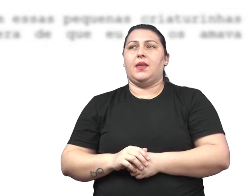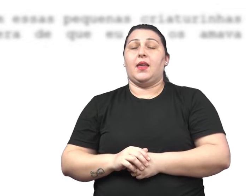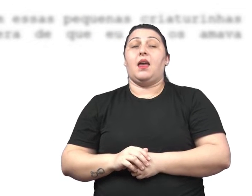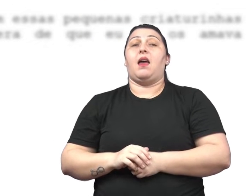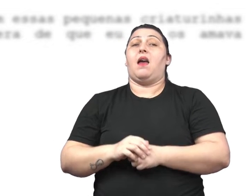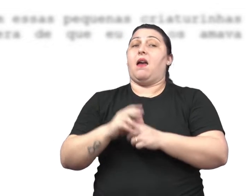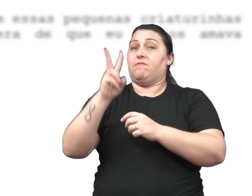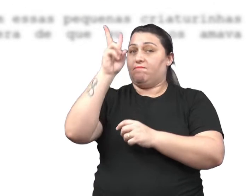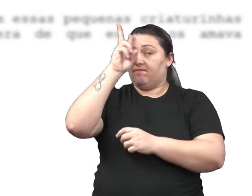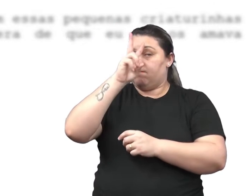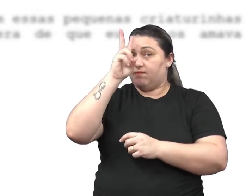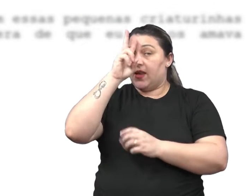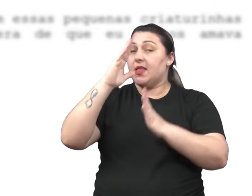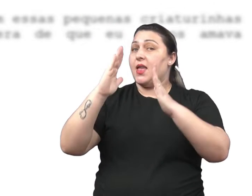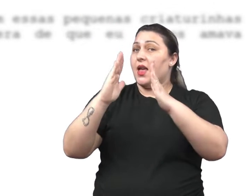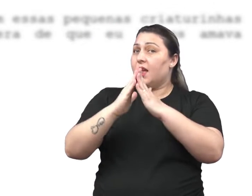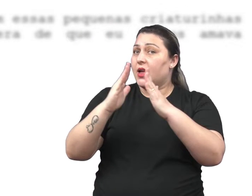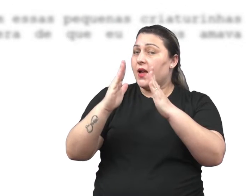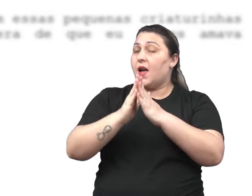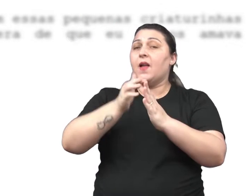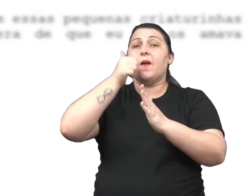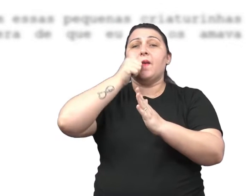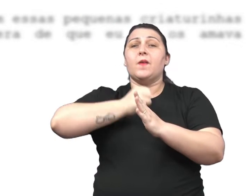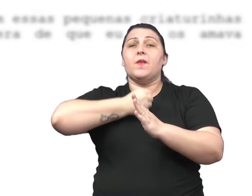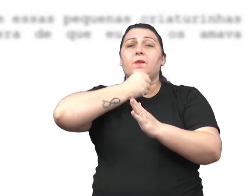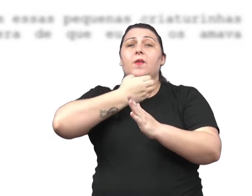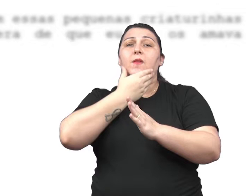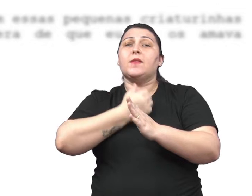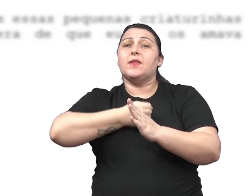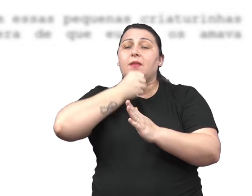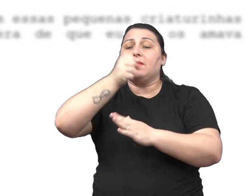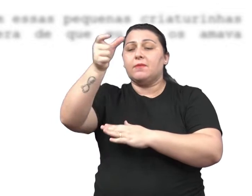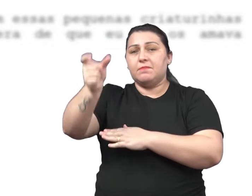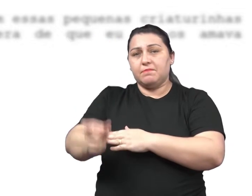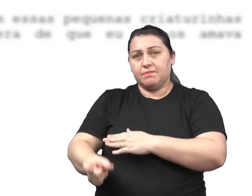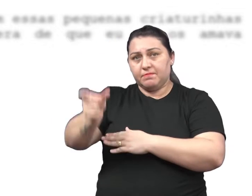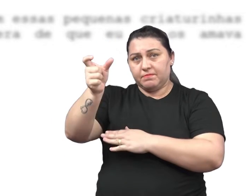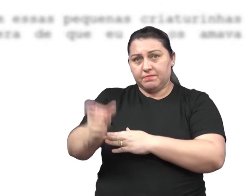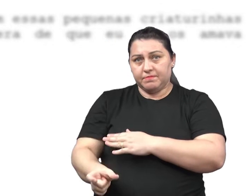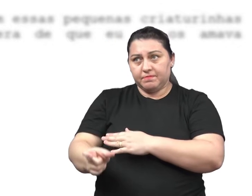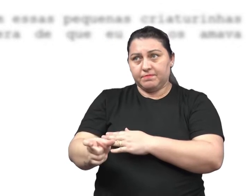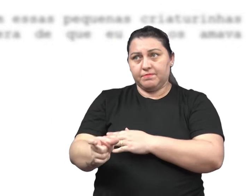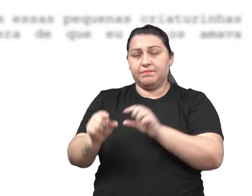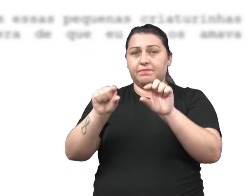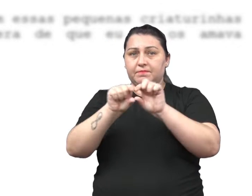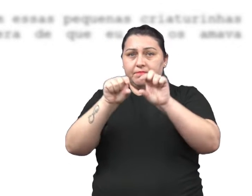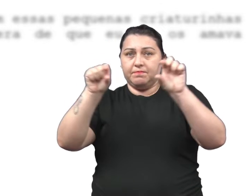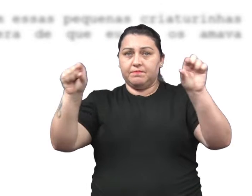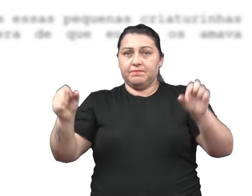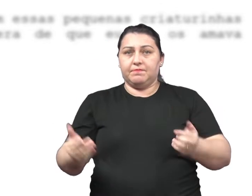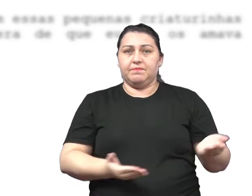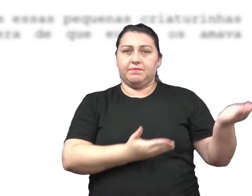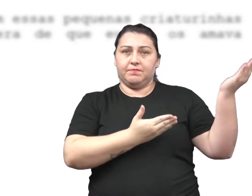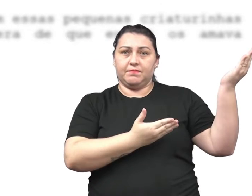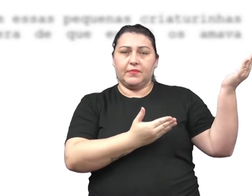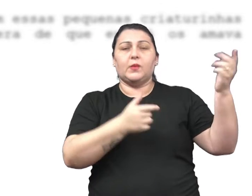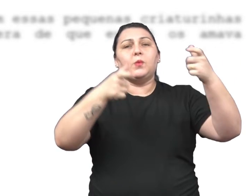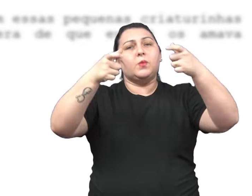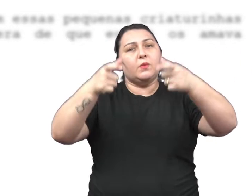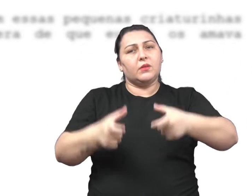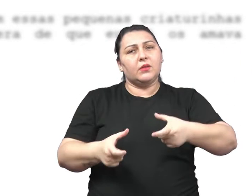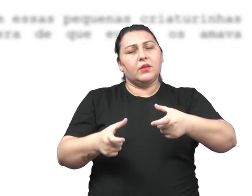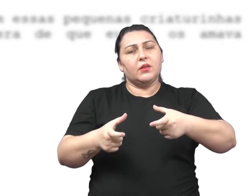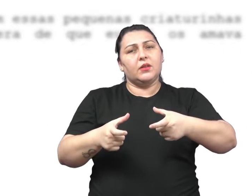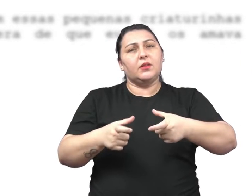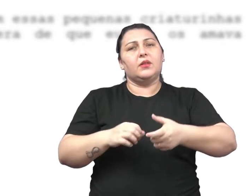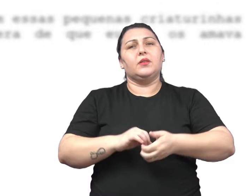história passa na casa dos avós desta personagem. Então está em destaque para vocês o local, o espaço